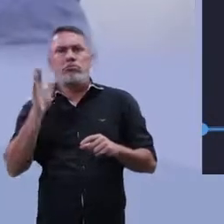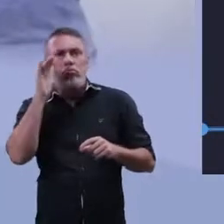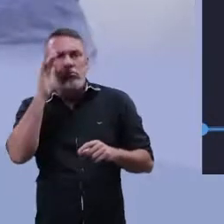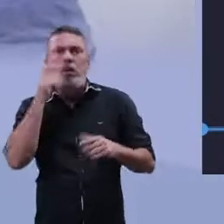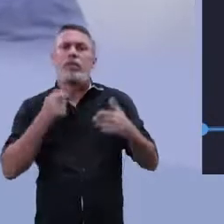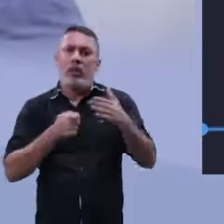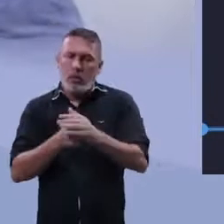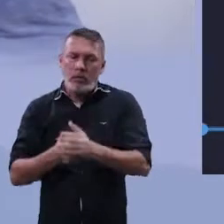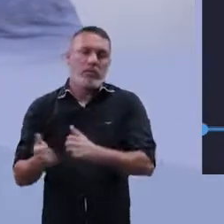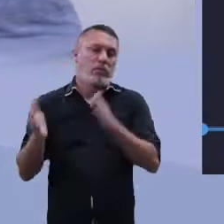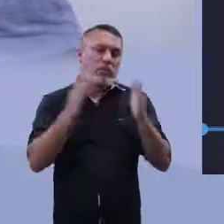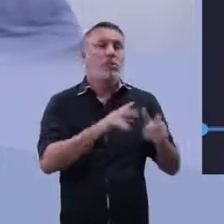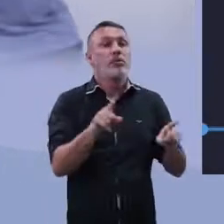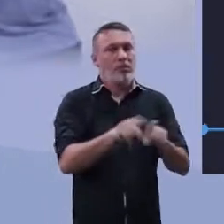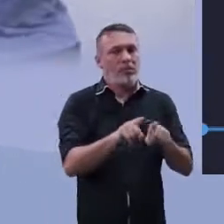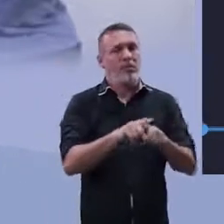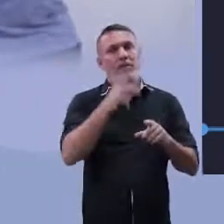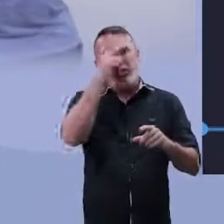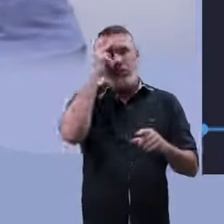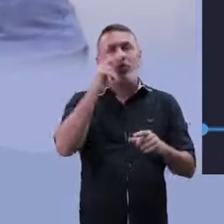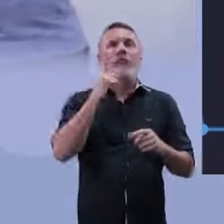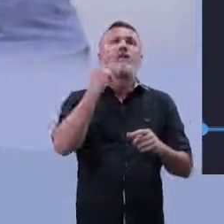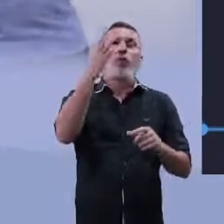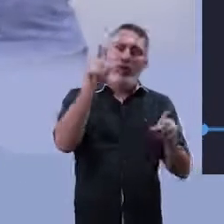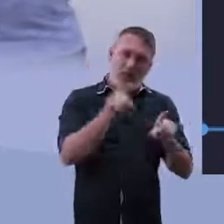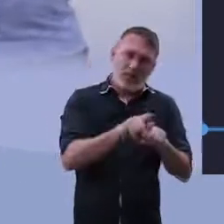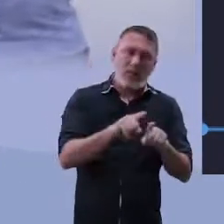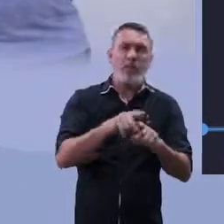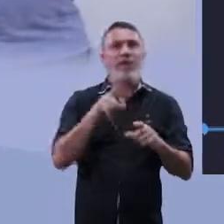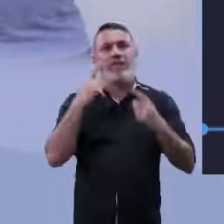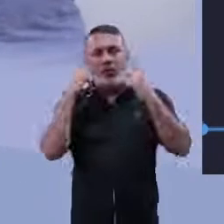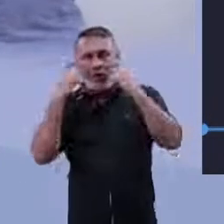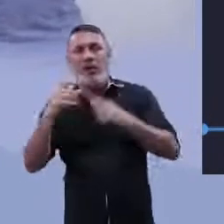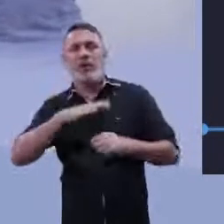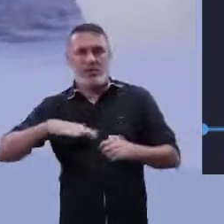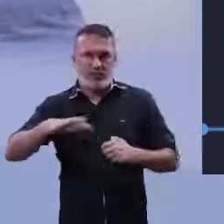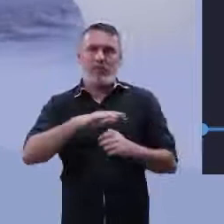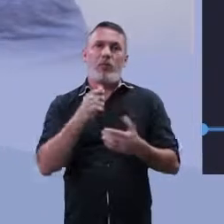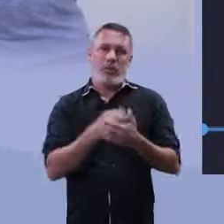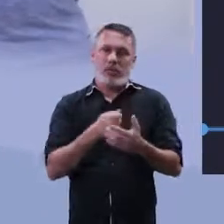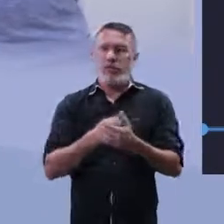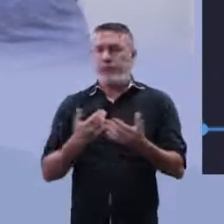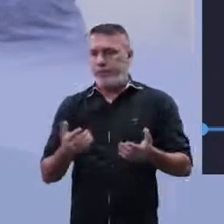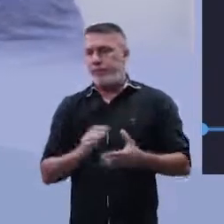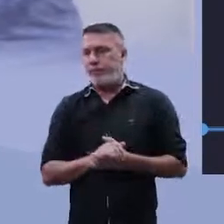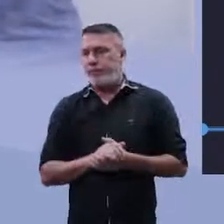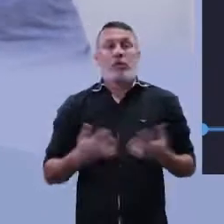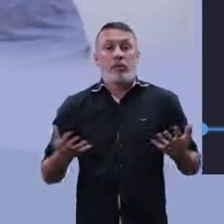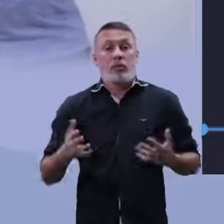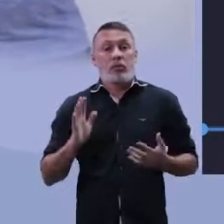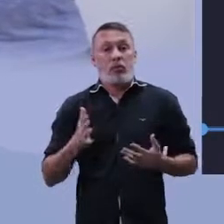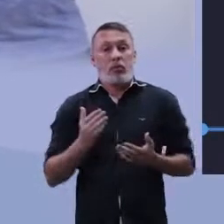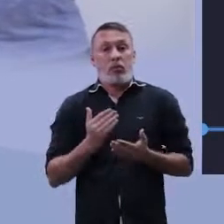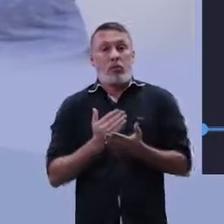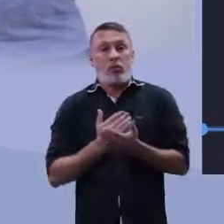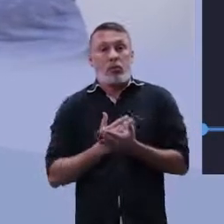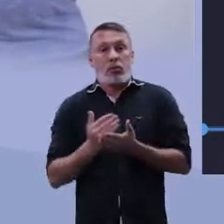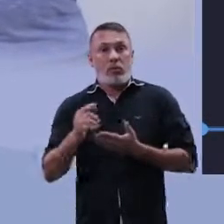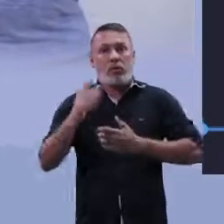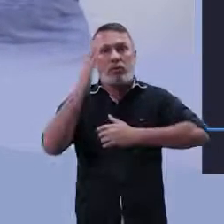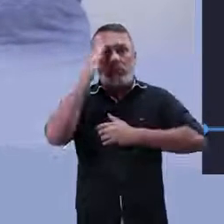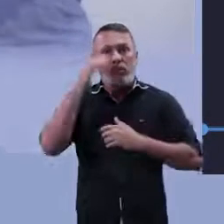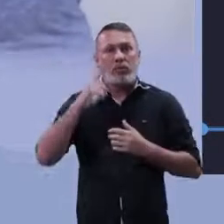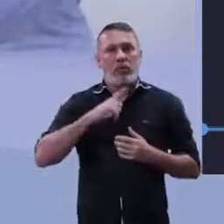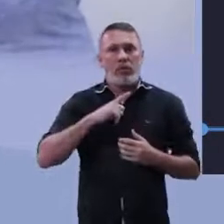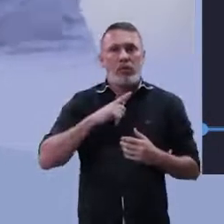imigrantes. Aí tranquilo, pelo menos eles vão estar resguardados dessas violências. Então aí já começou a